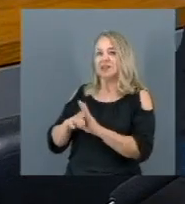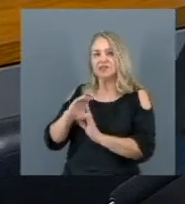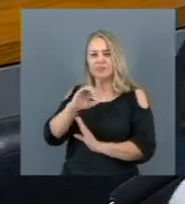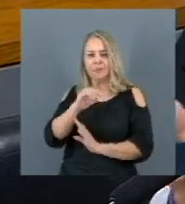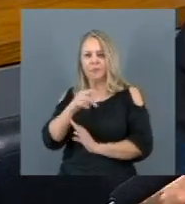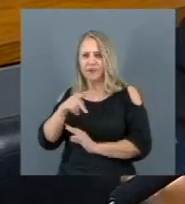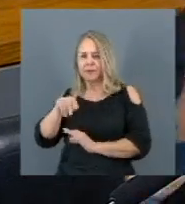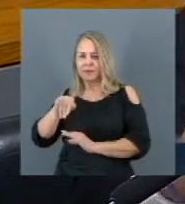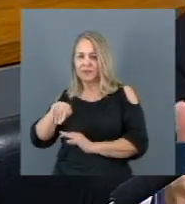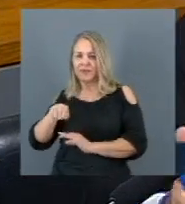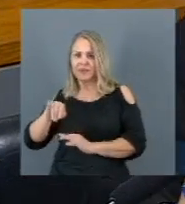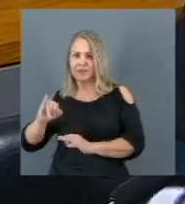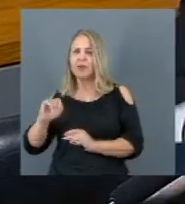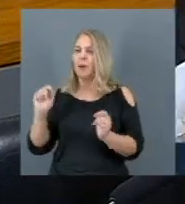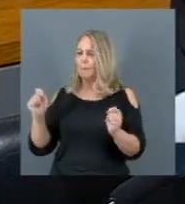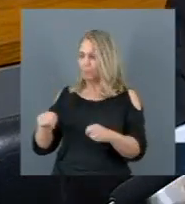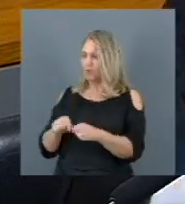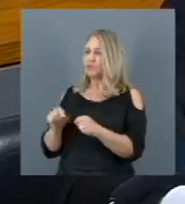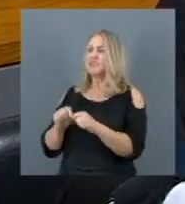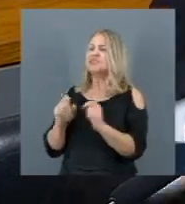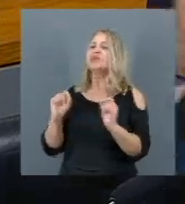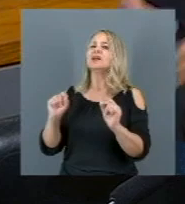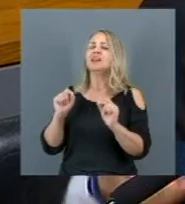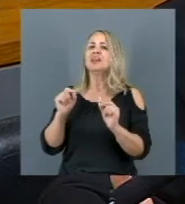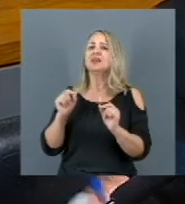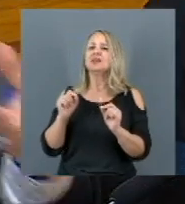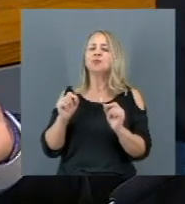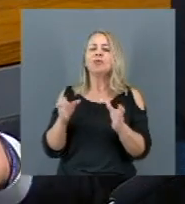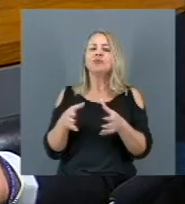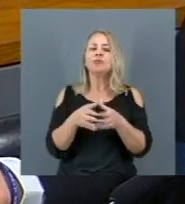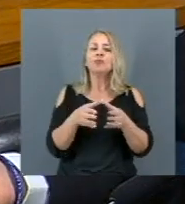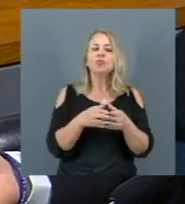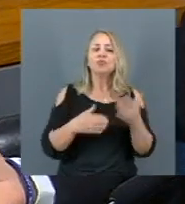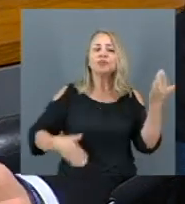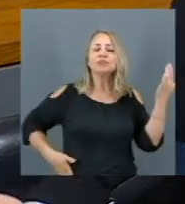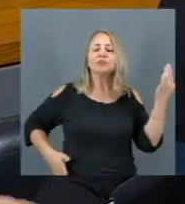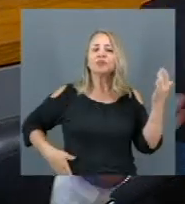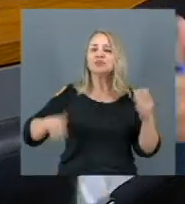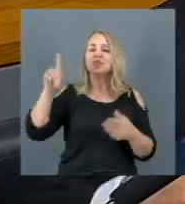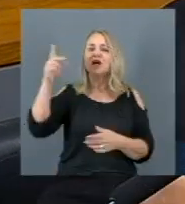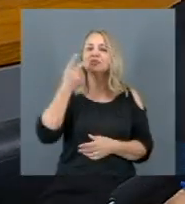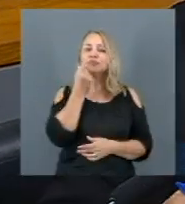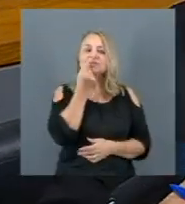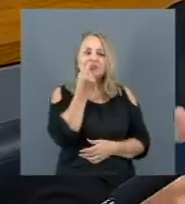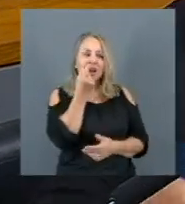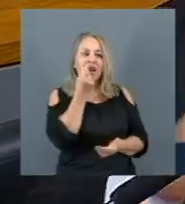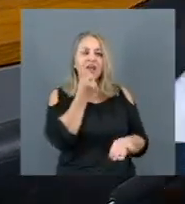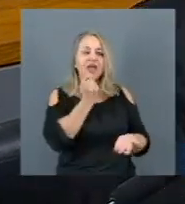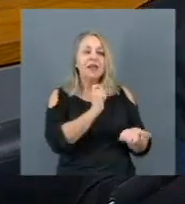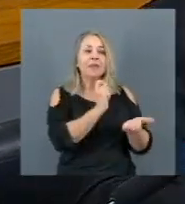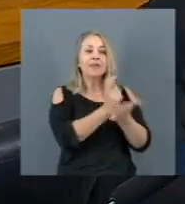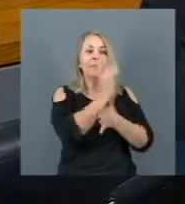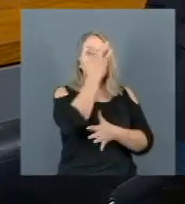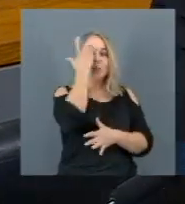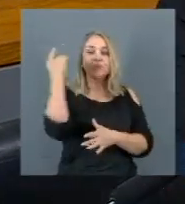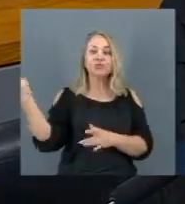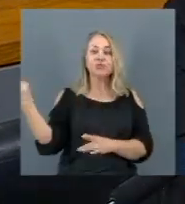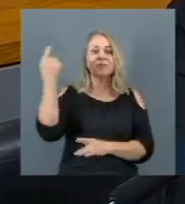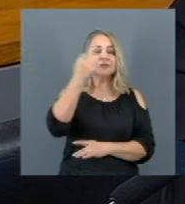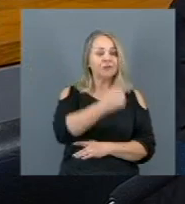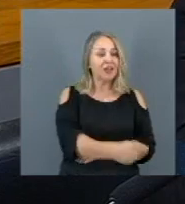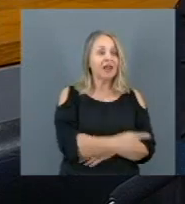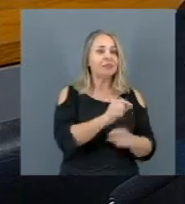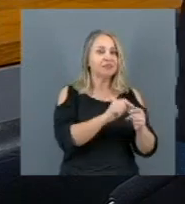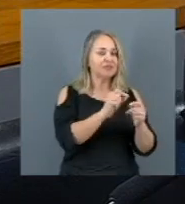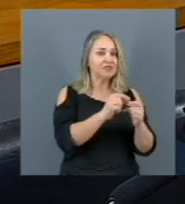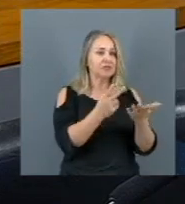fazer, se for o caso, essa vinculação. Quem foi que... Qual foi a facção criminosa do Ceará que bancou pessoas virem para cá para praticar os fiodentos,